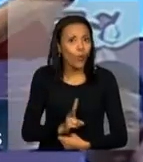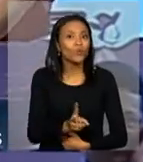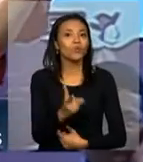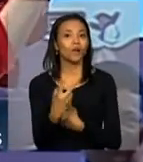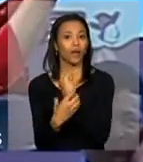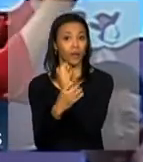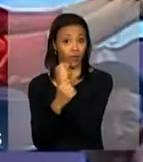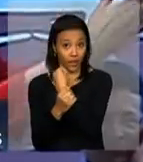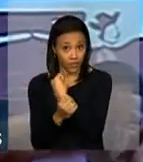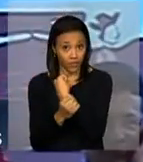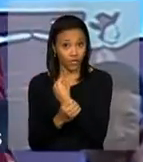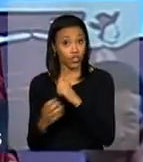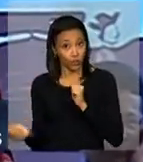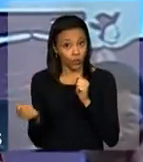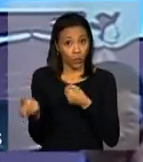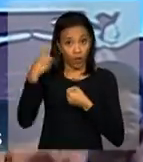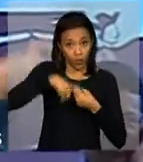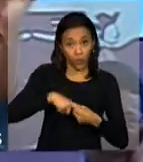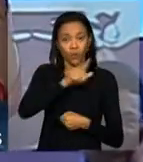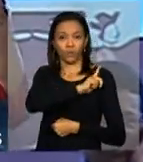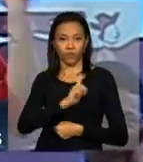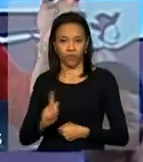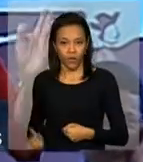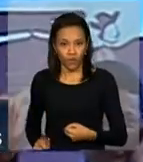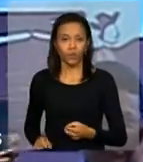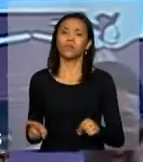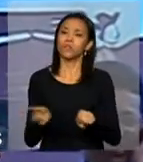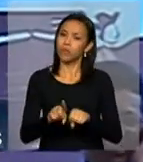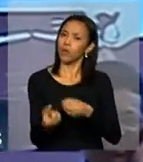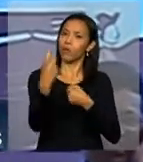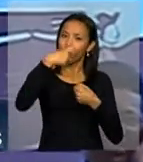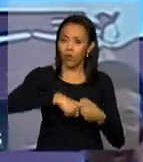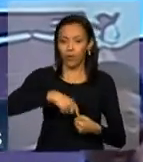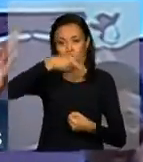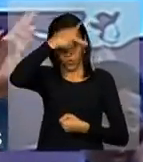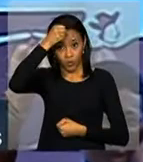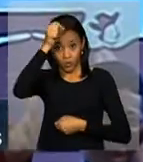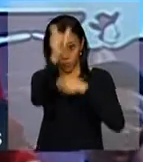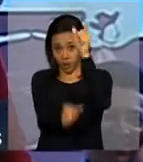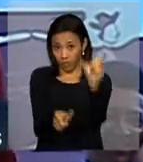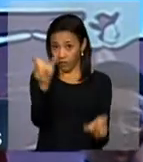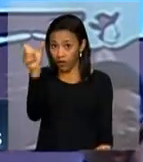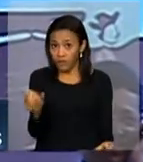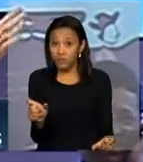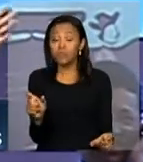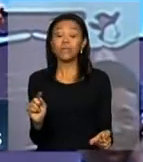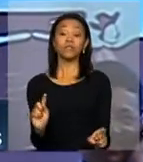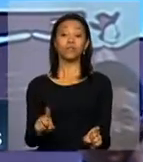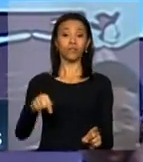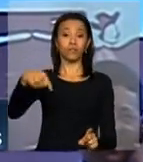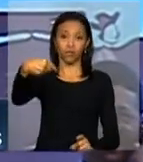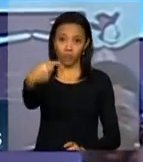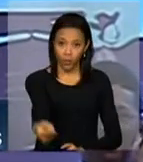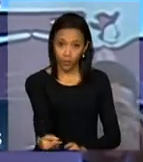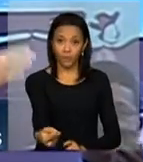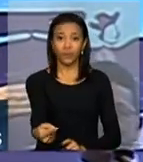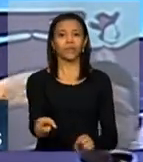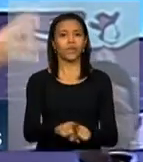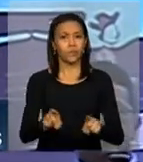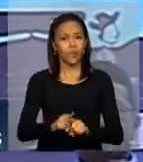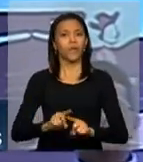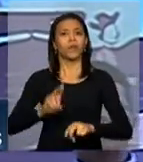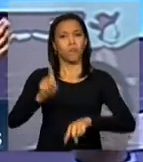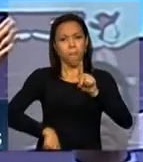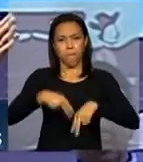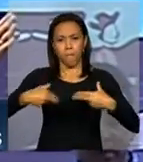garantir junto com os governadores, junto com os senhores prefeitos, e aí as